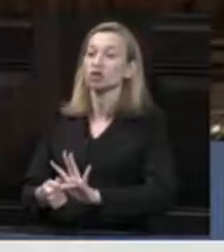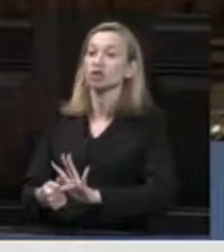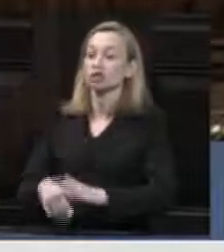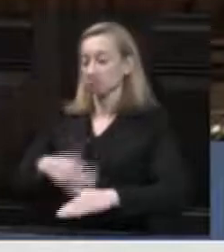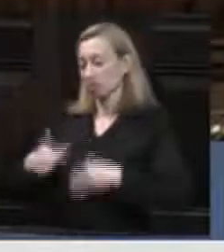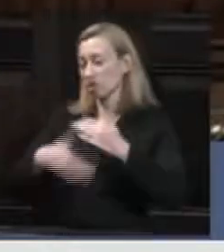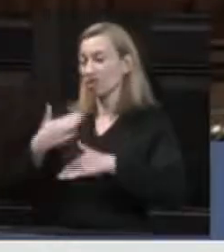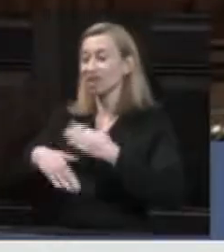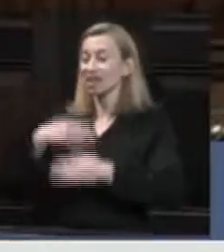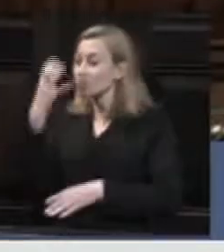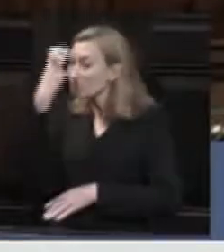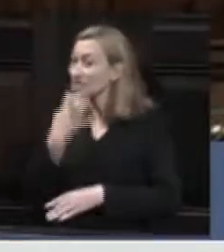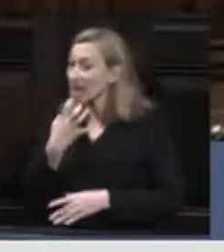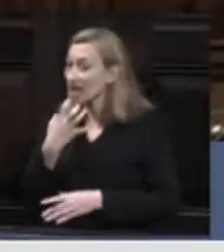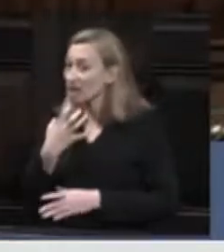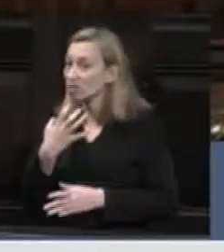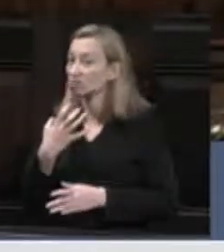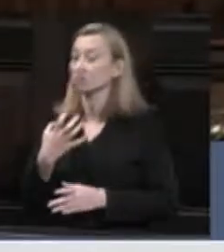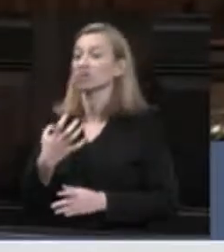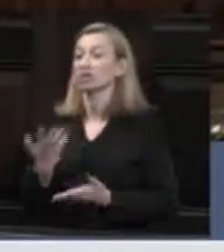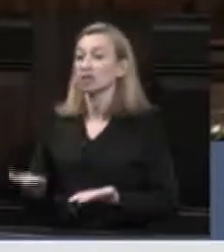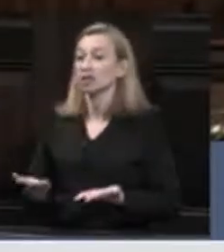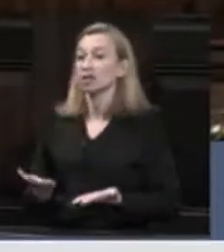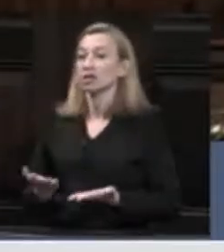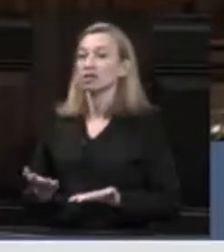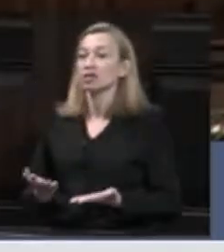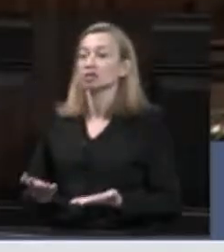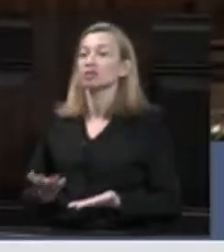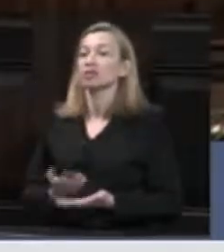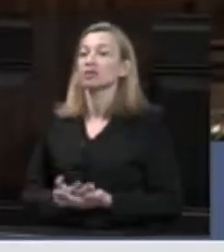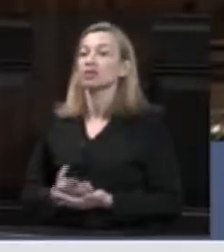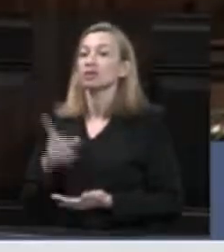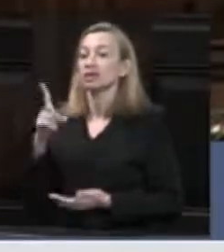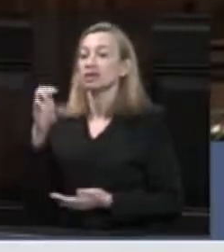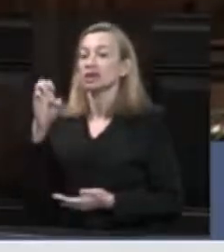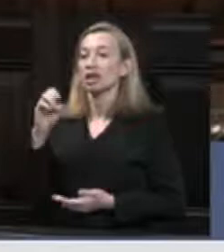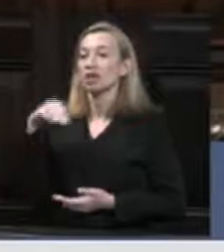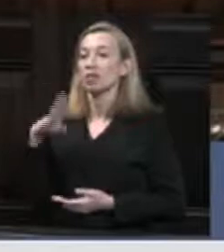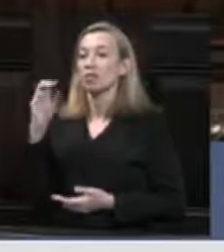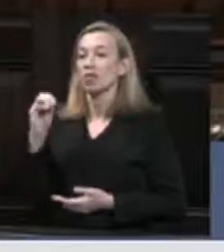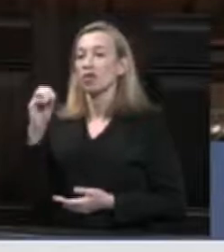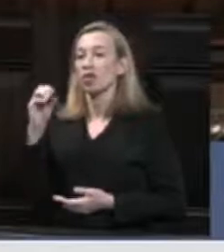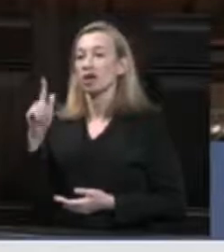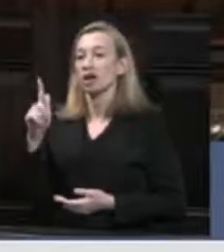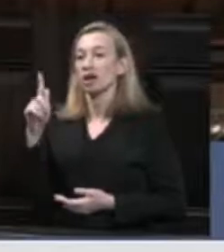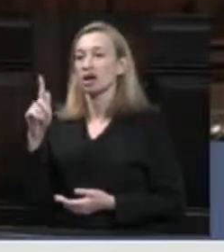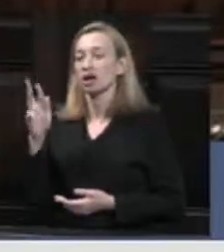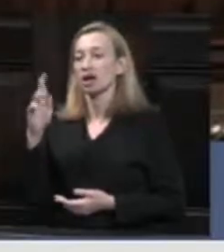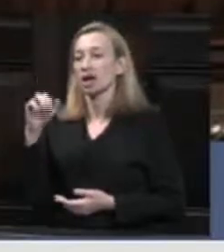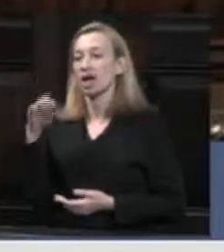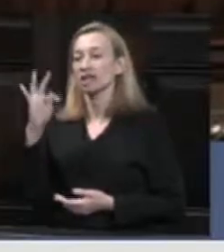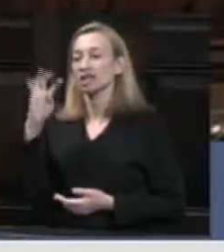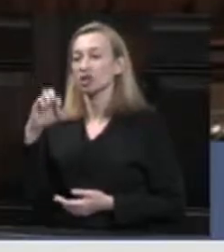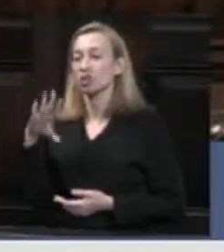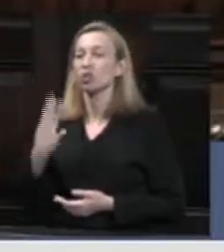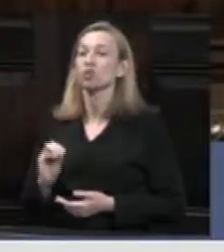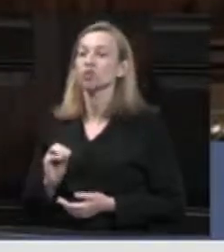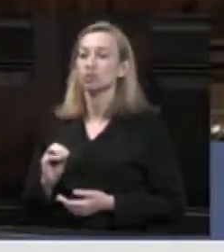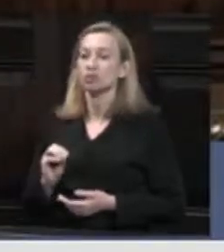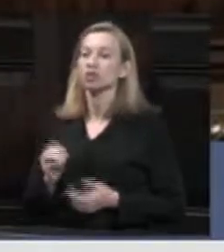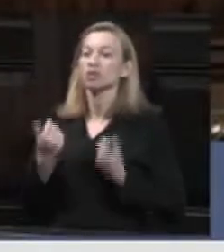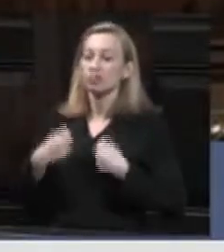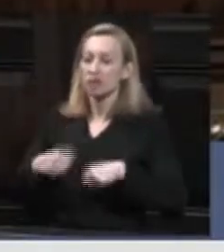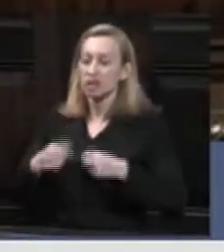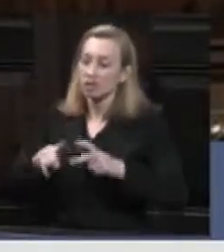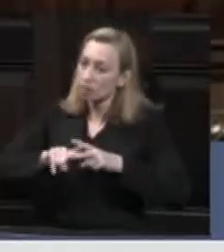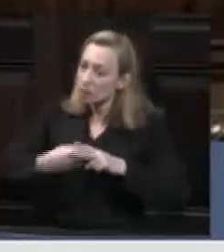retrocesso na ordem democrática, no ambiente democrático, que precisa ser revertido naturalmente. Quero crer, aposto